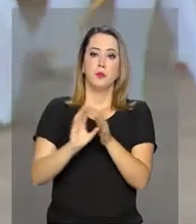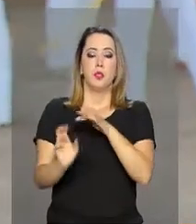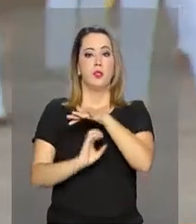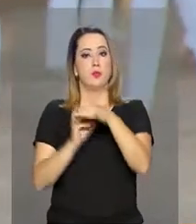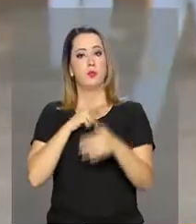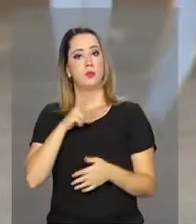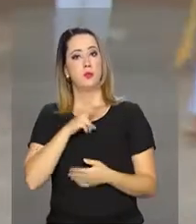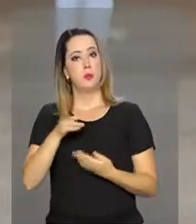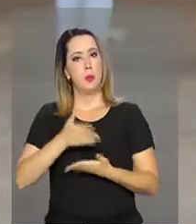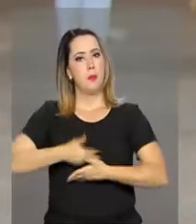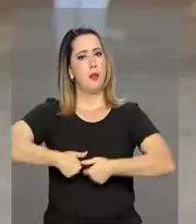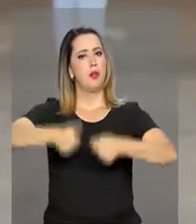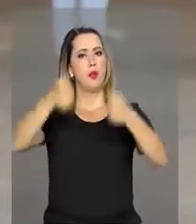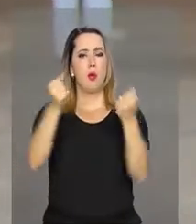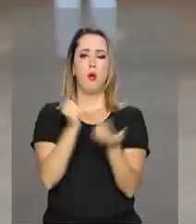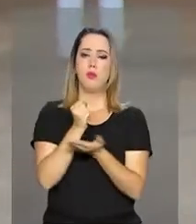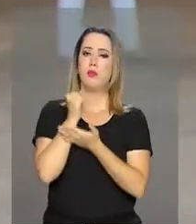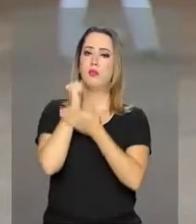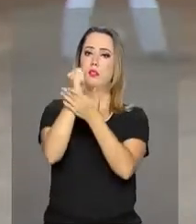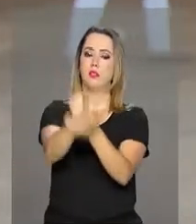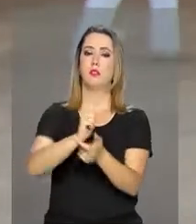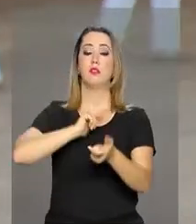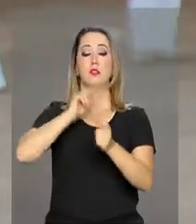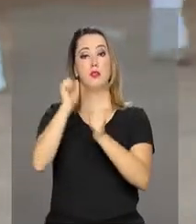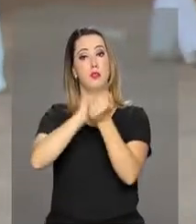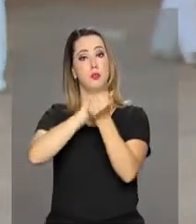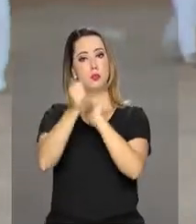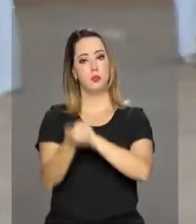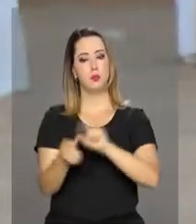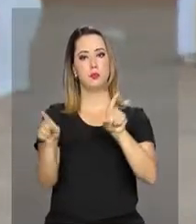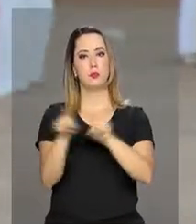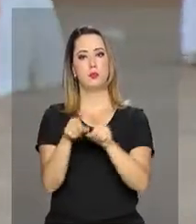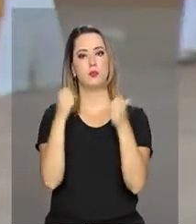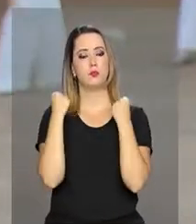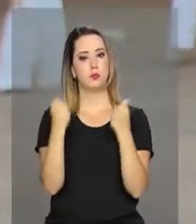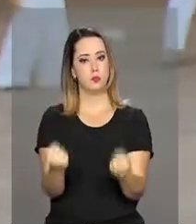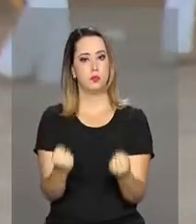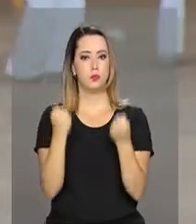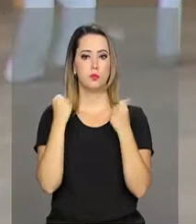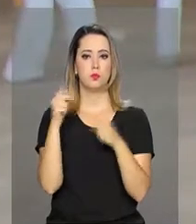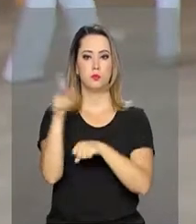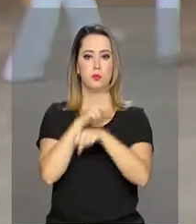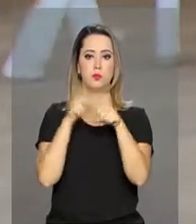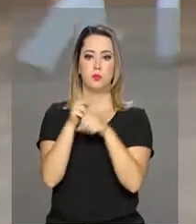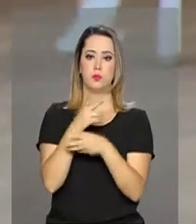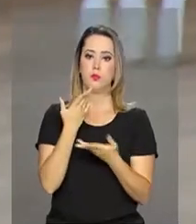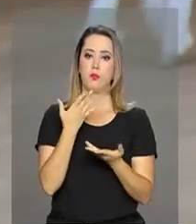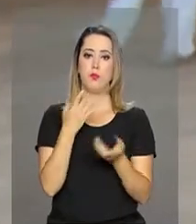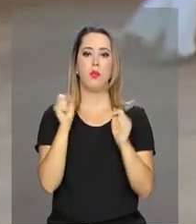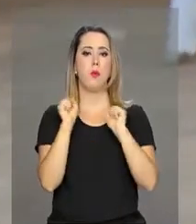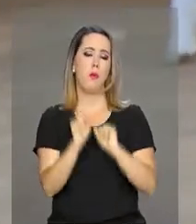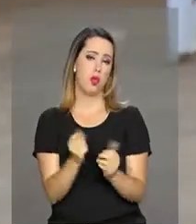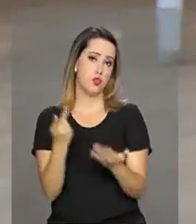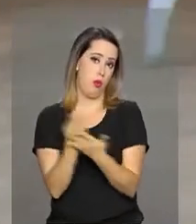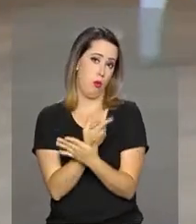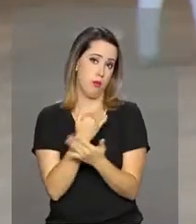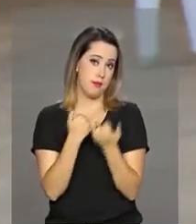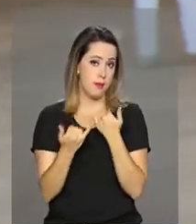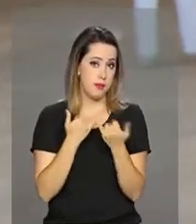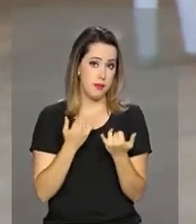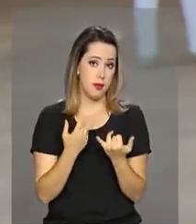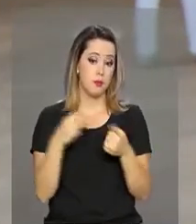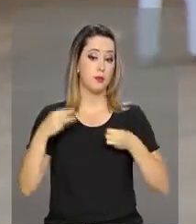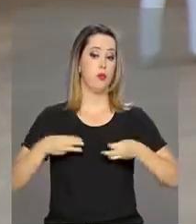aumentar a oferta de atividades físicas e esportivas no país o pino de sugere por exemplo que o ministério do